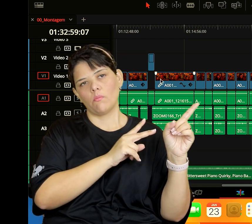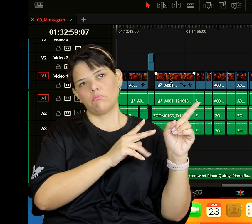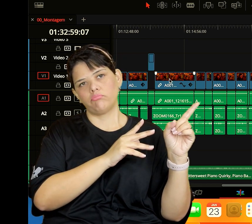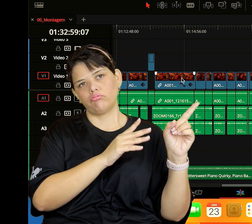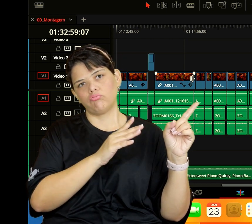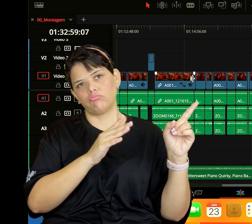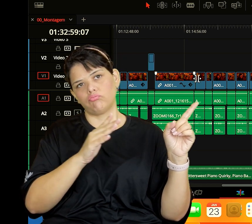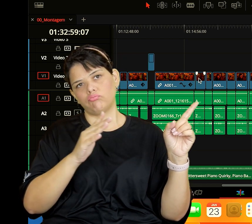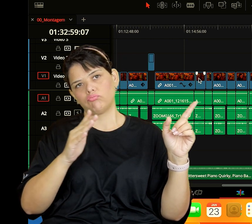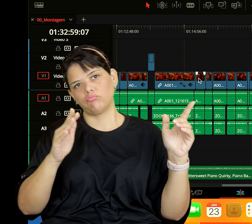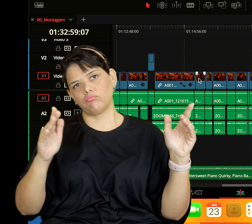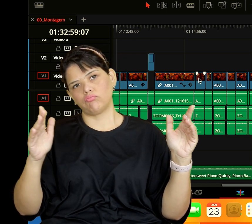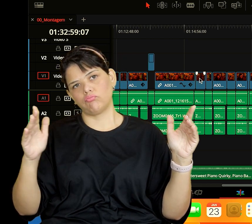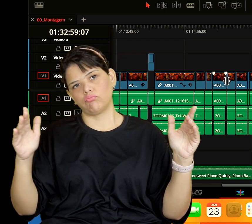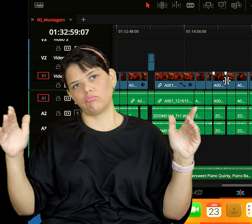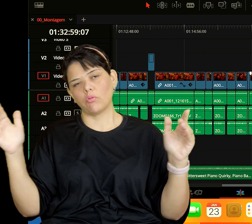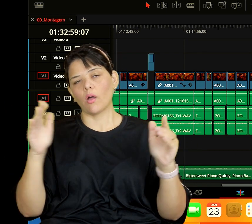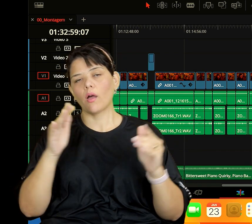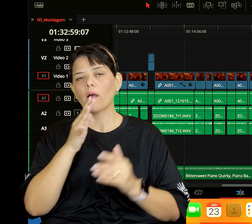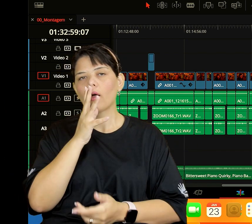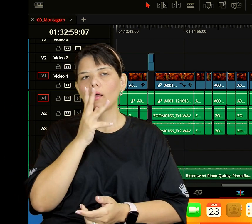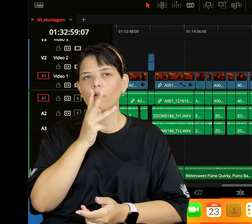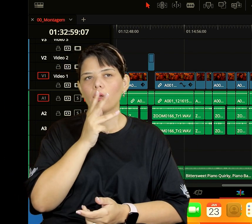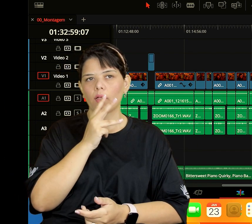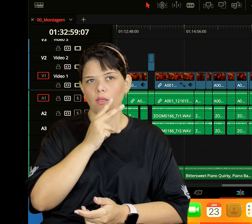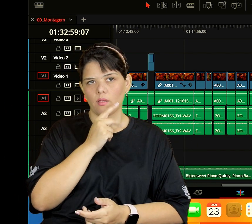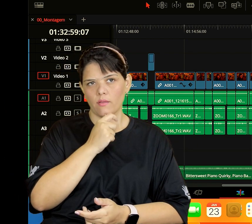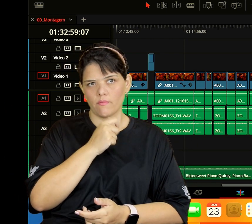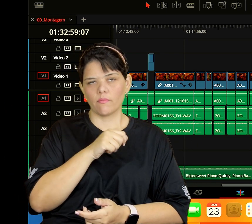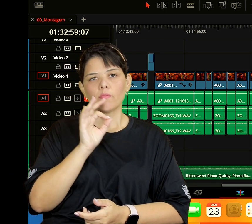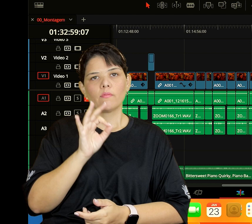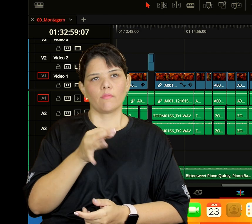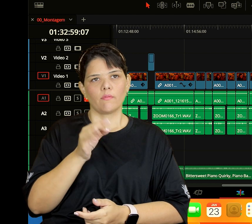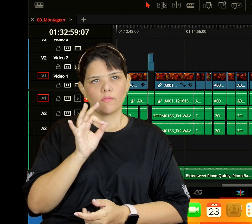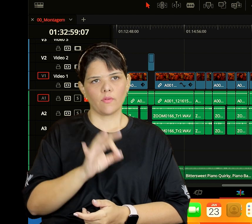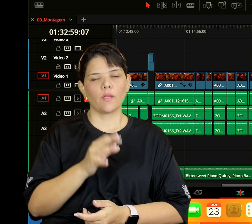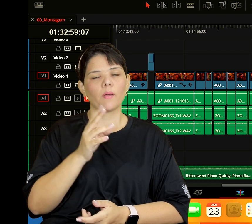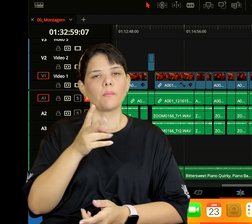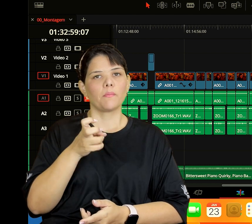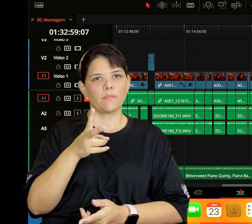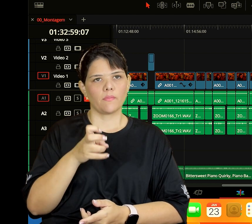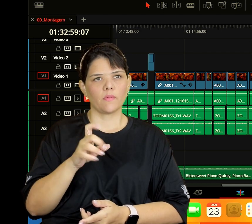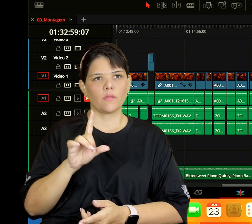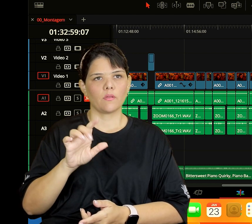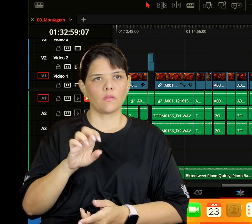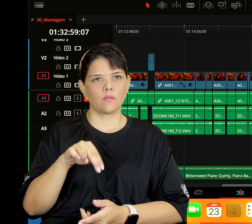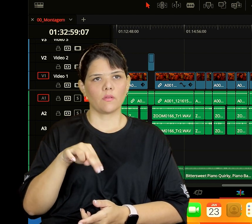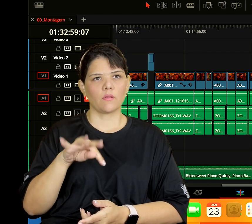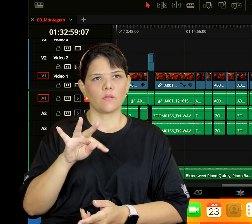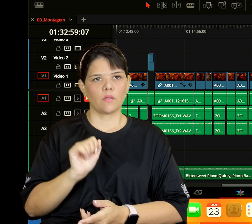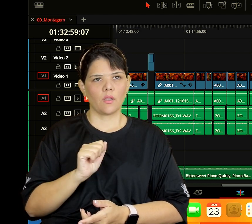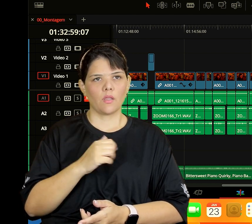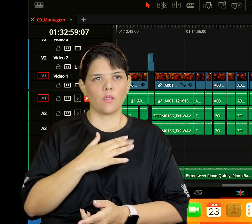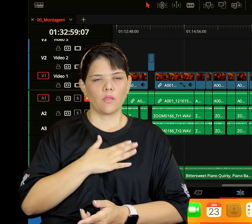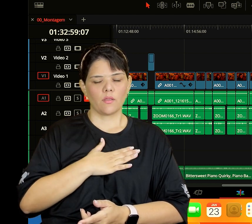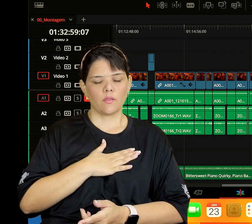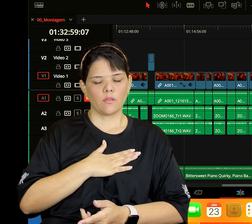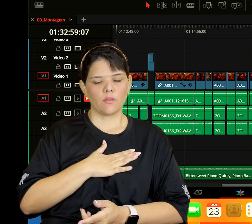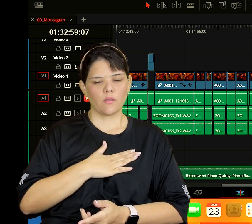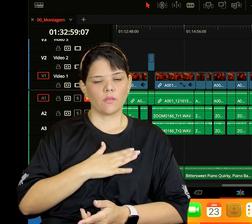clipes maiores aqui, que é uma cena mais lenta, é uma cena que é mais importante você ouvir o que está acontecendo, não